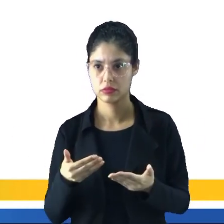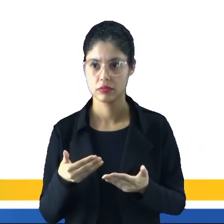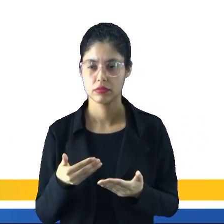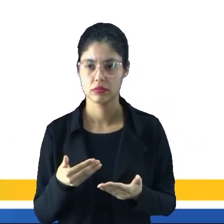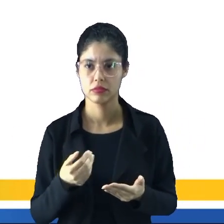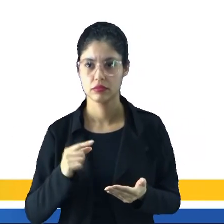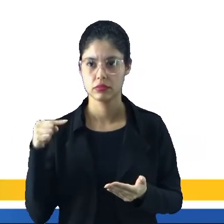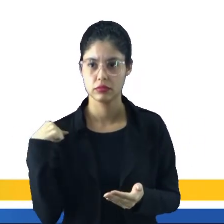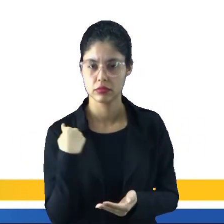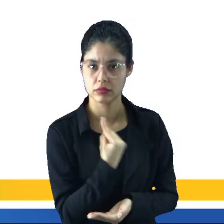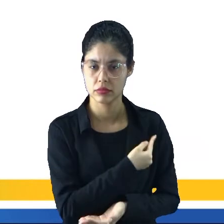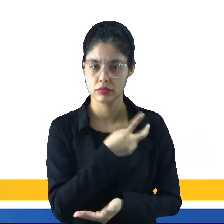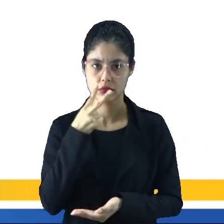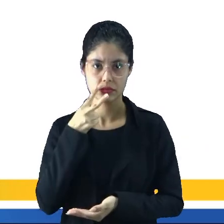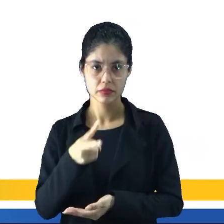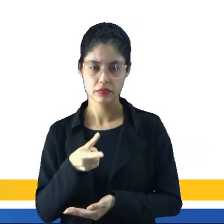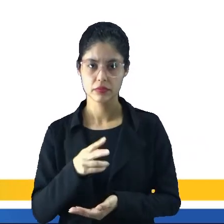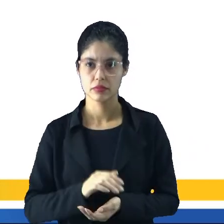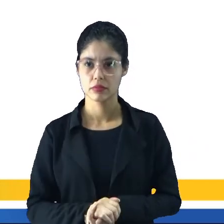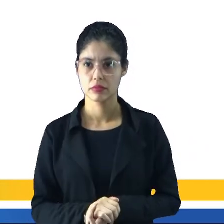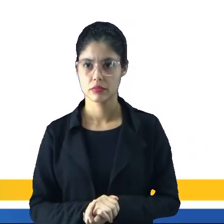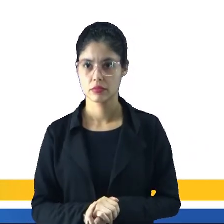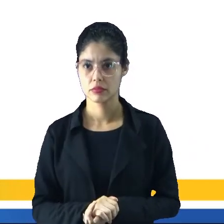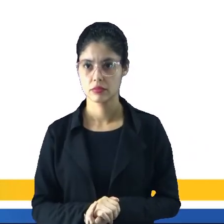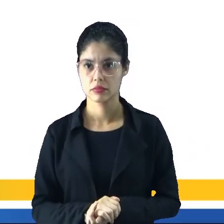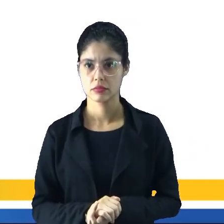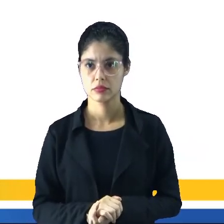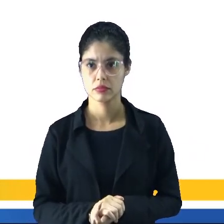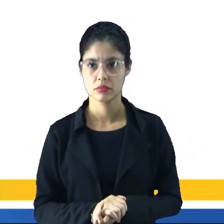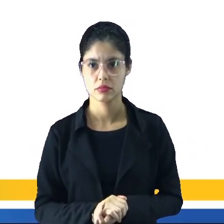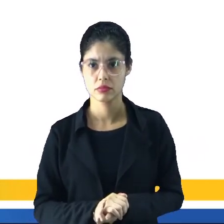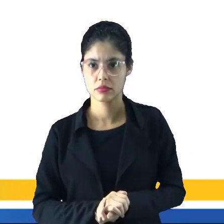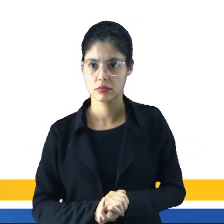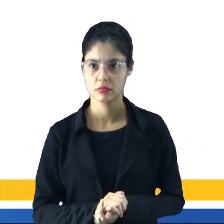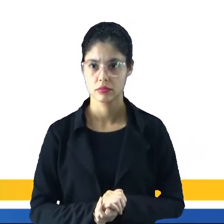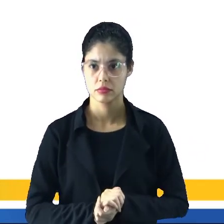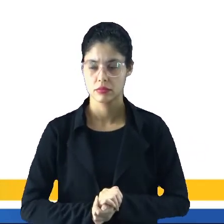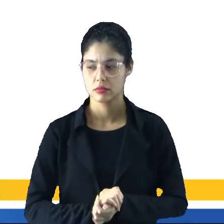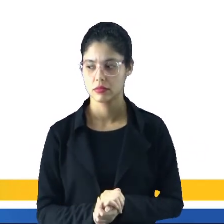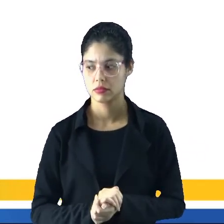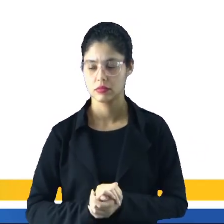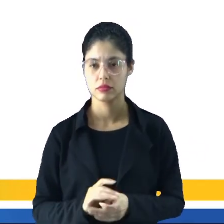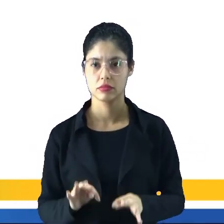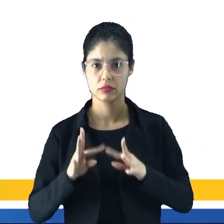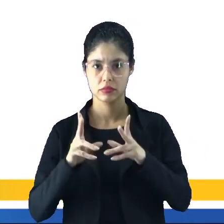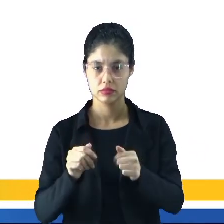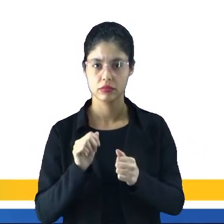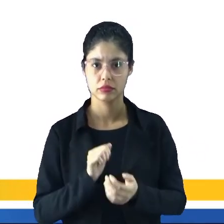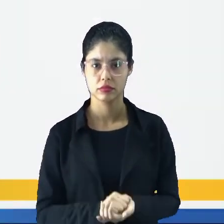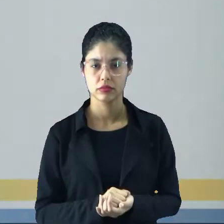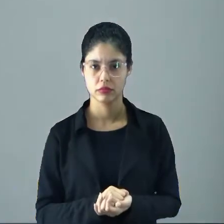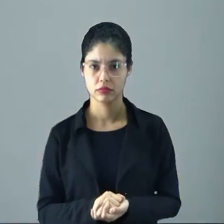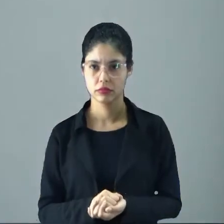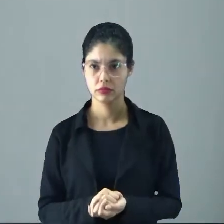Agora, nós vamos ver numa situação, nós vamos, todos